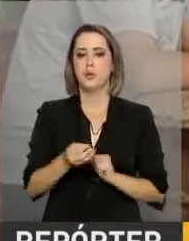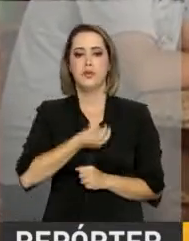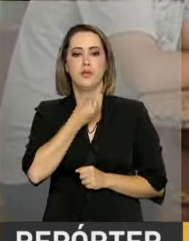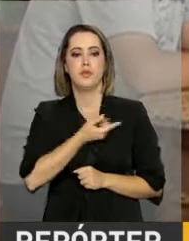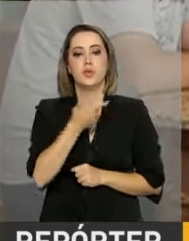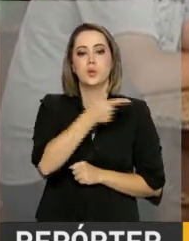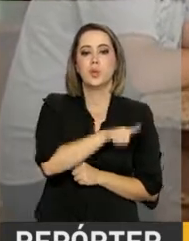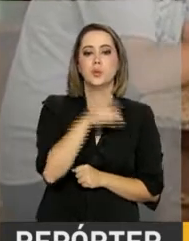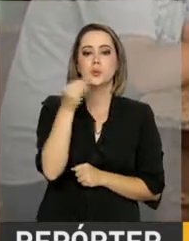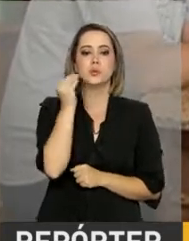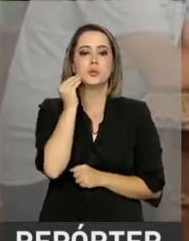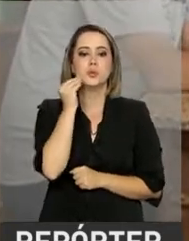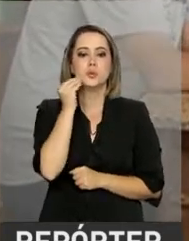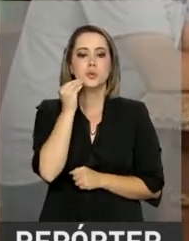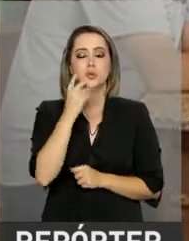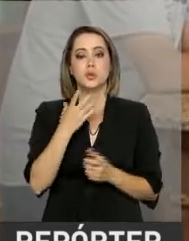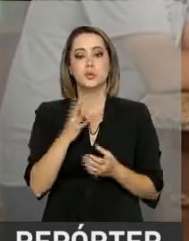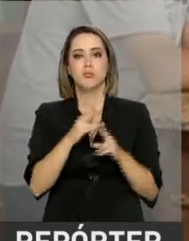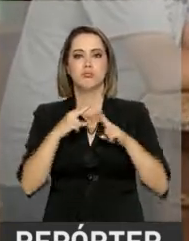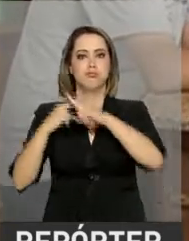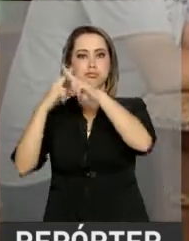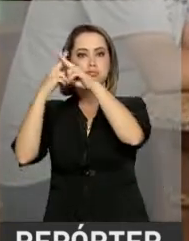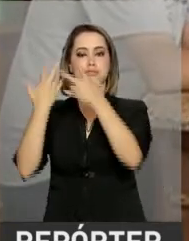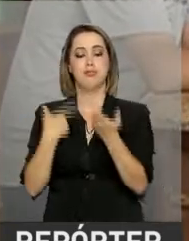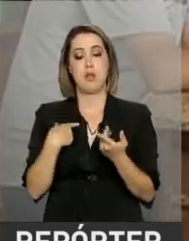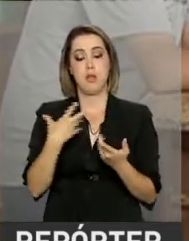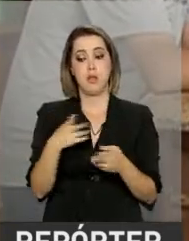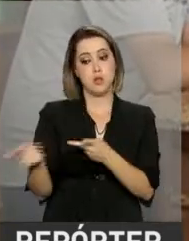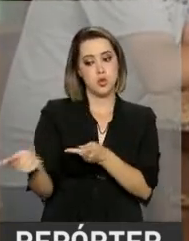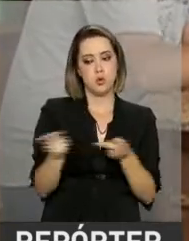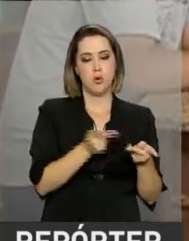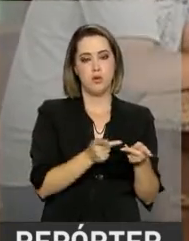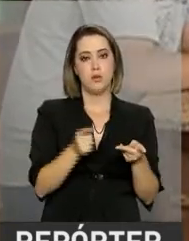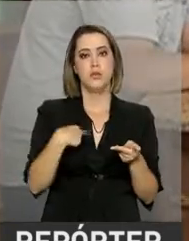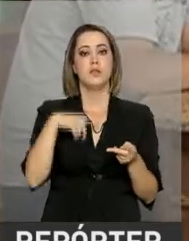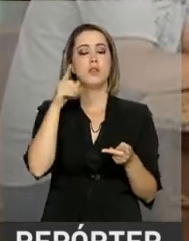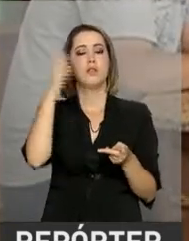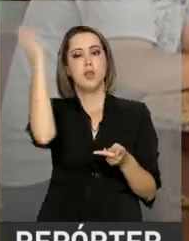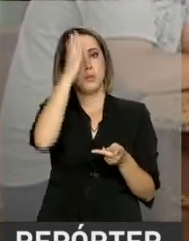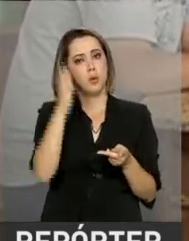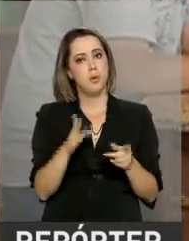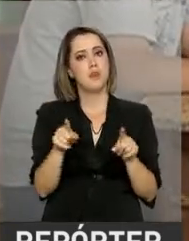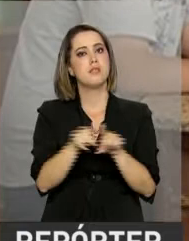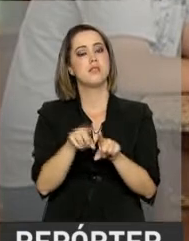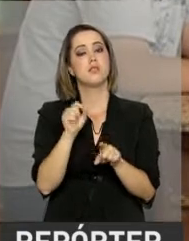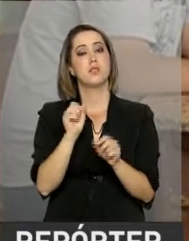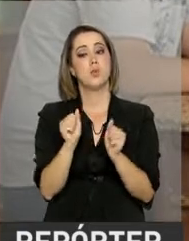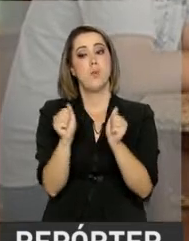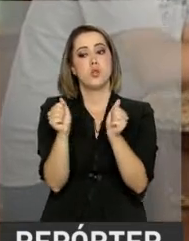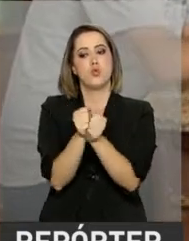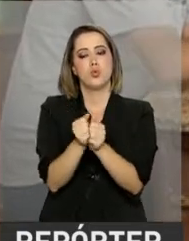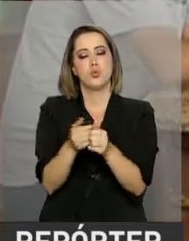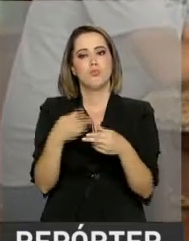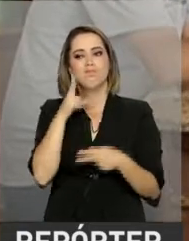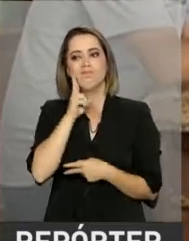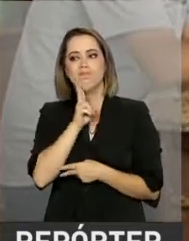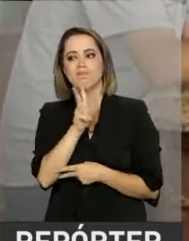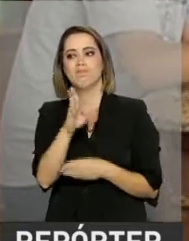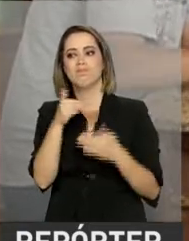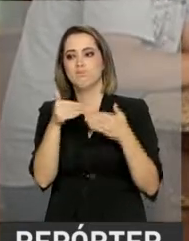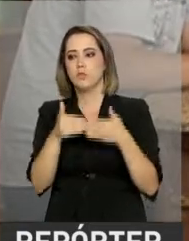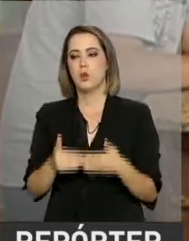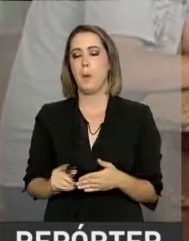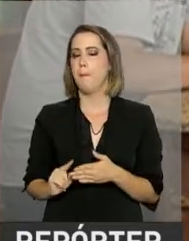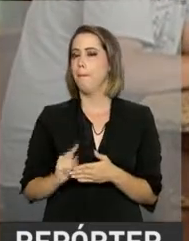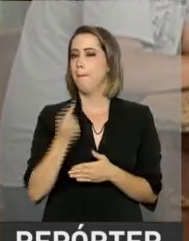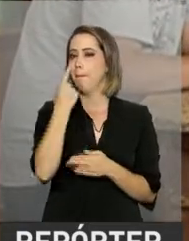outra experiência no campo espacial. Eles foram convidados pelo governo brasileiro a acompanhar pessoalmente o lançamento do